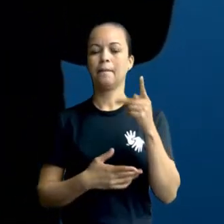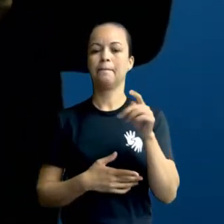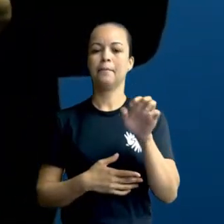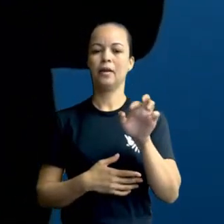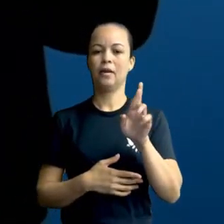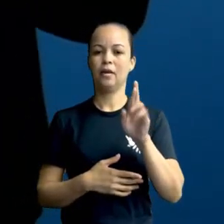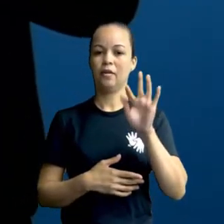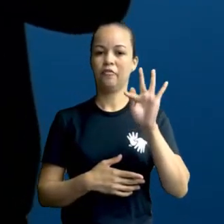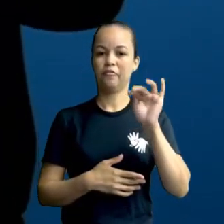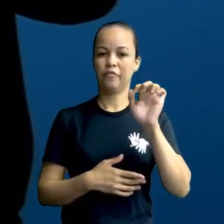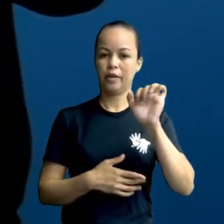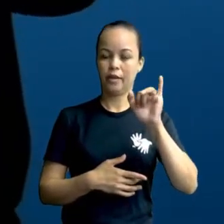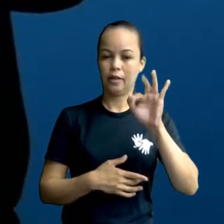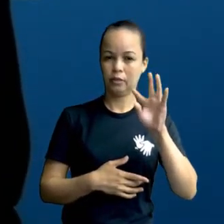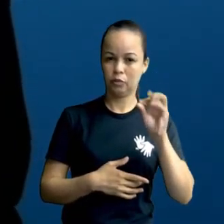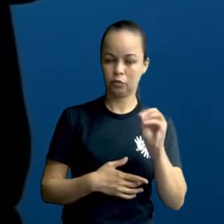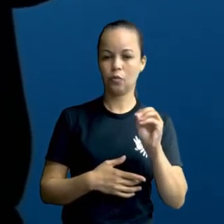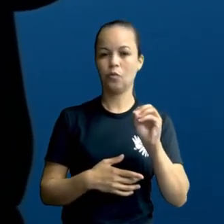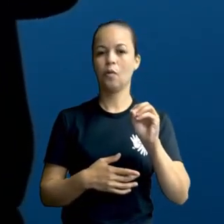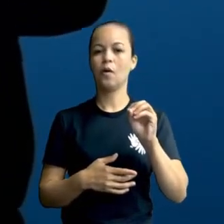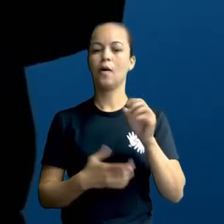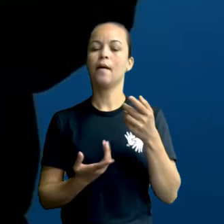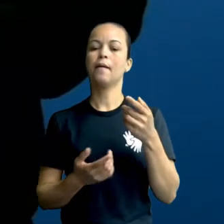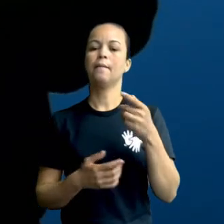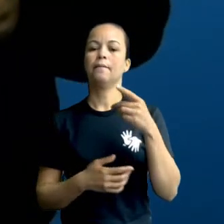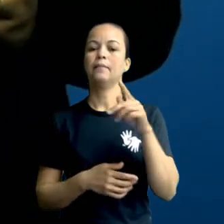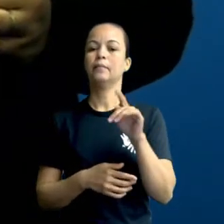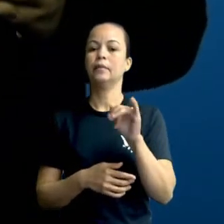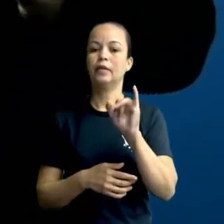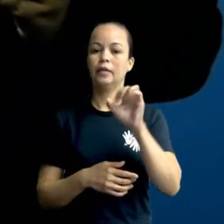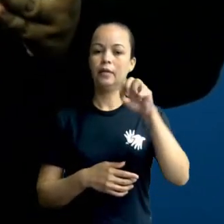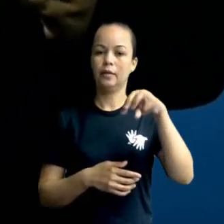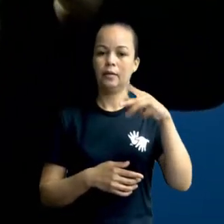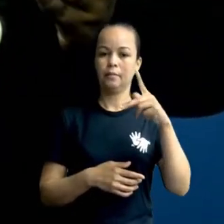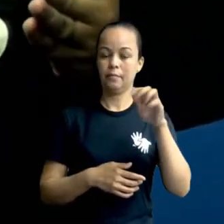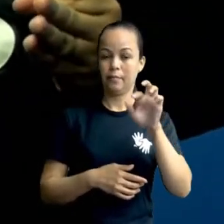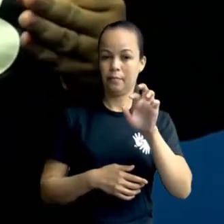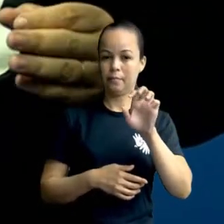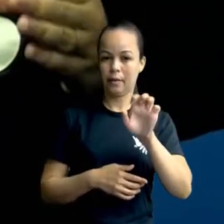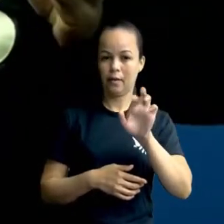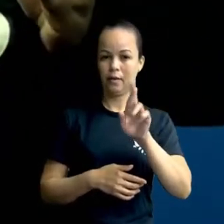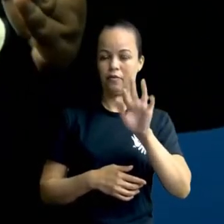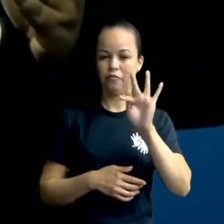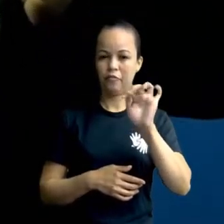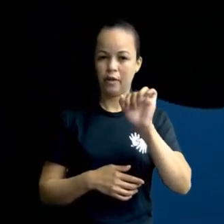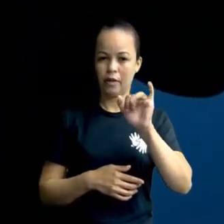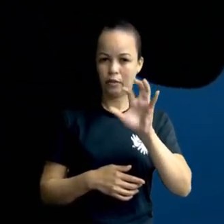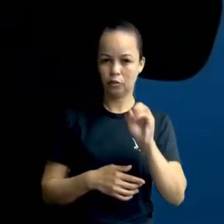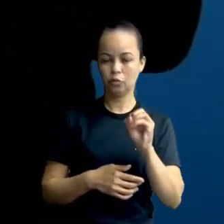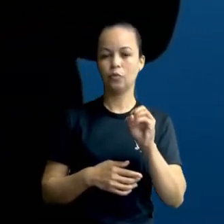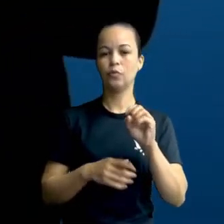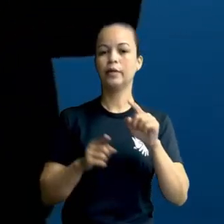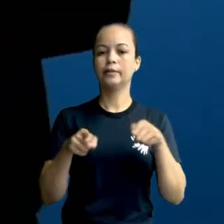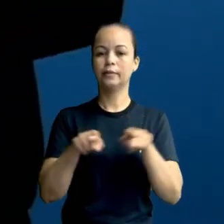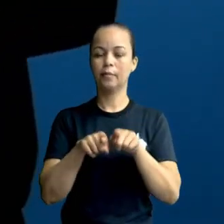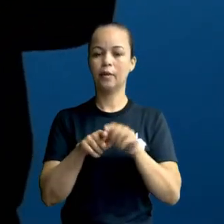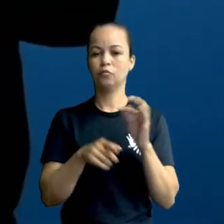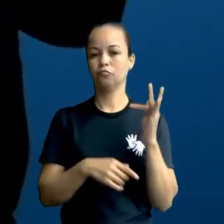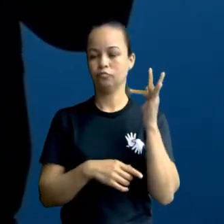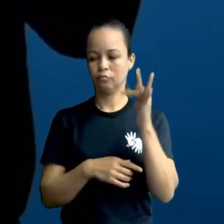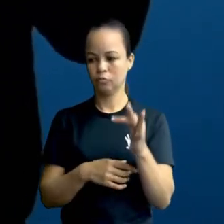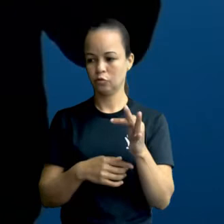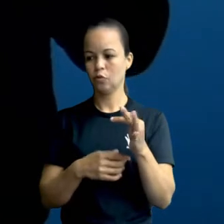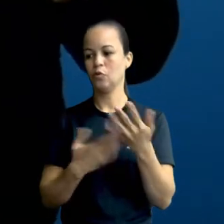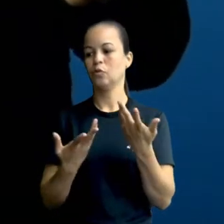perfeito, imperfeito e pretérito mais que perfeito. E, por último, futuro, que vai ser futuro do